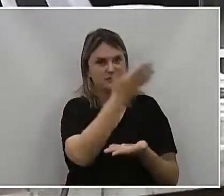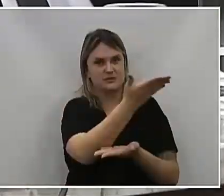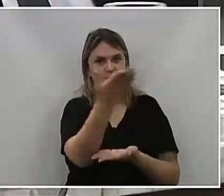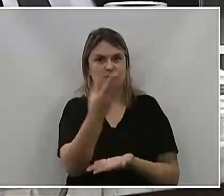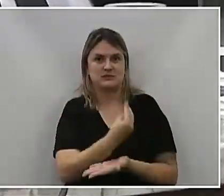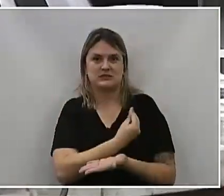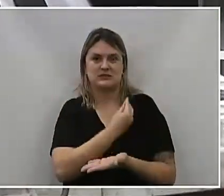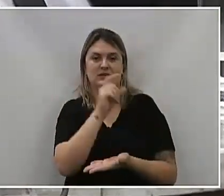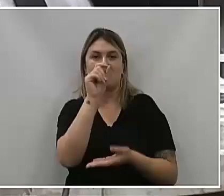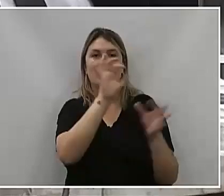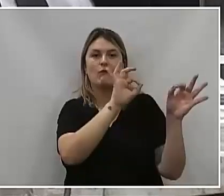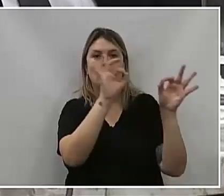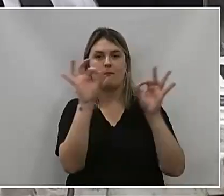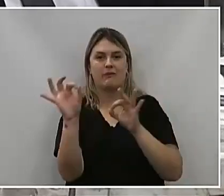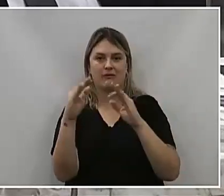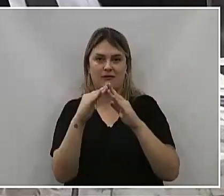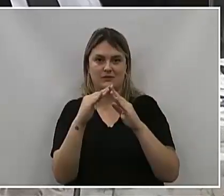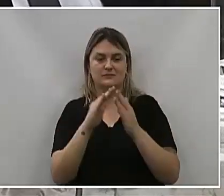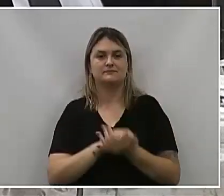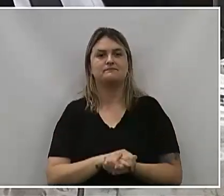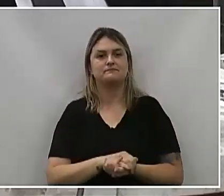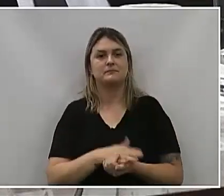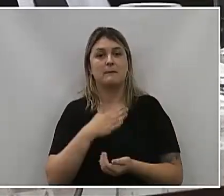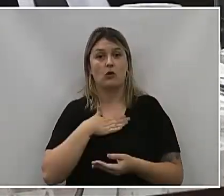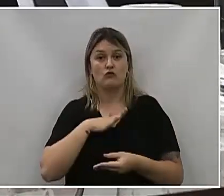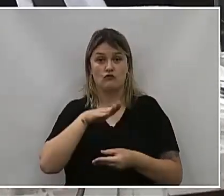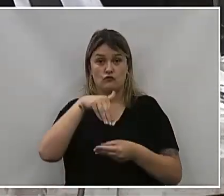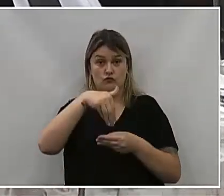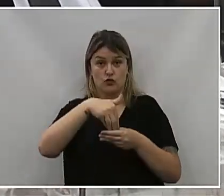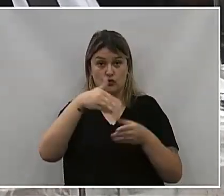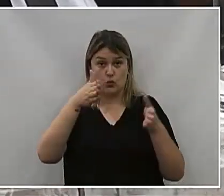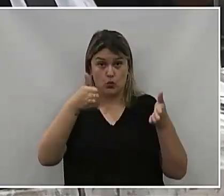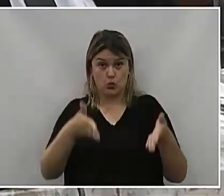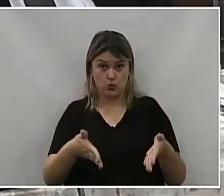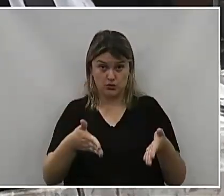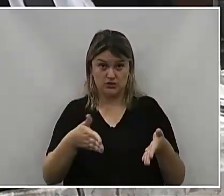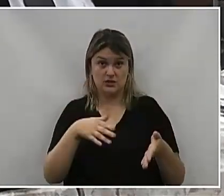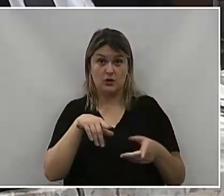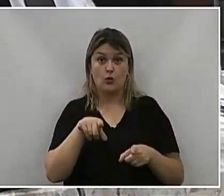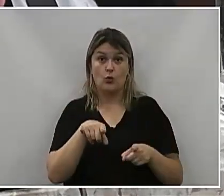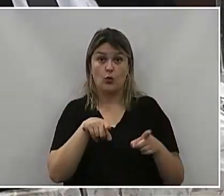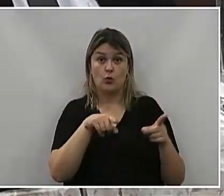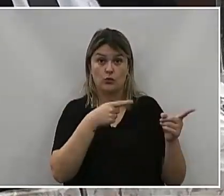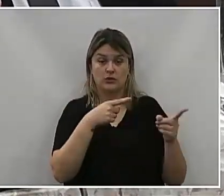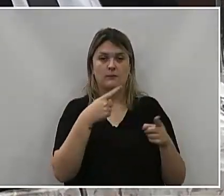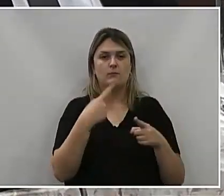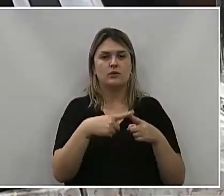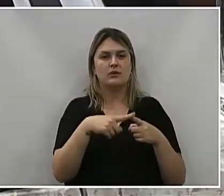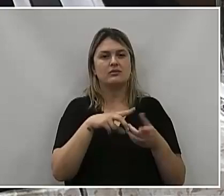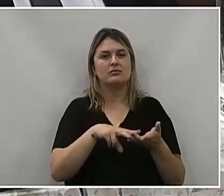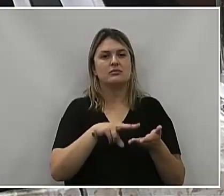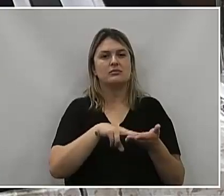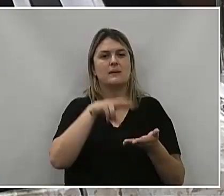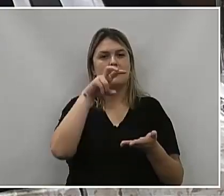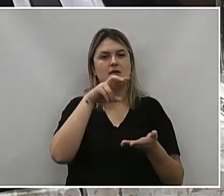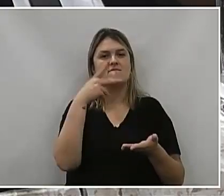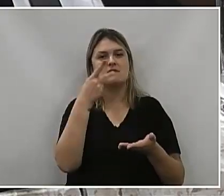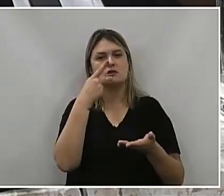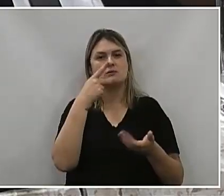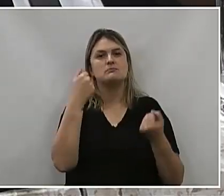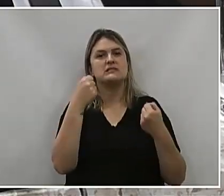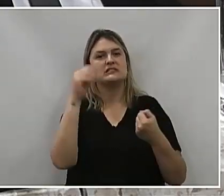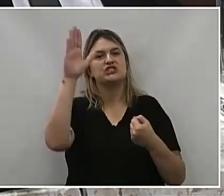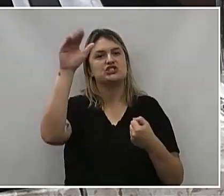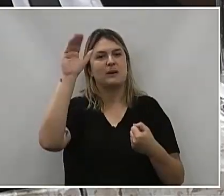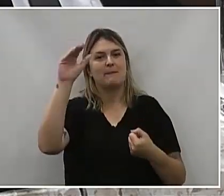que estão aqui presentes e a quem nos acompanha de casa. O meu voto hoje vai ser contra, porque de manhã a gente falou de chamar o